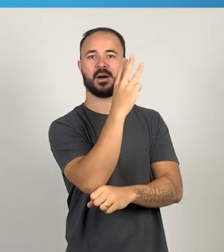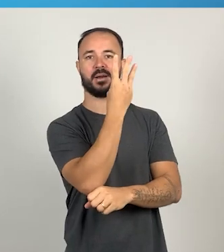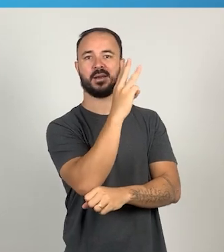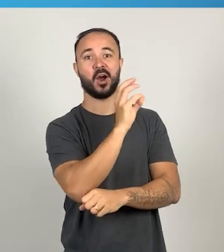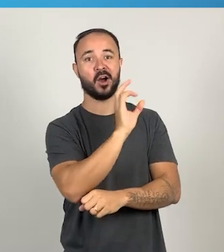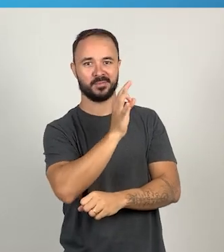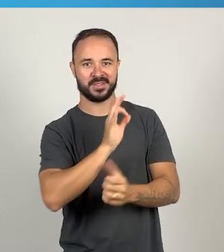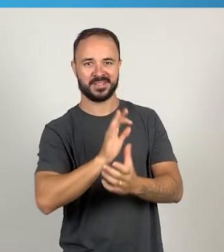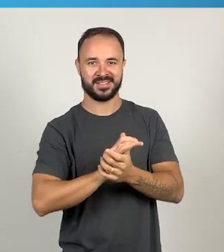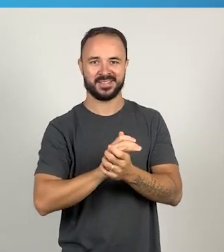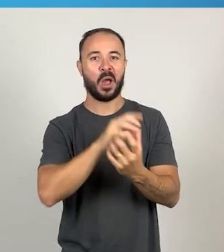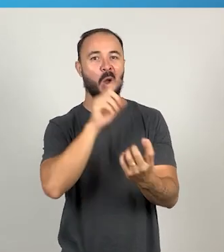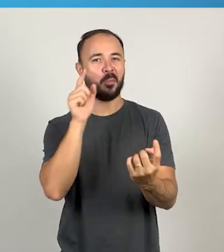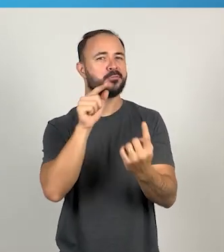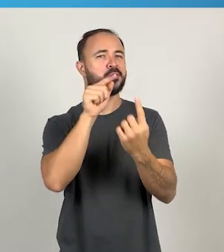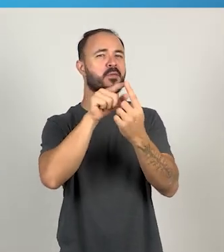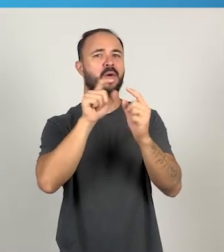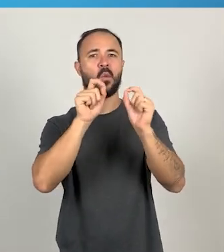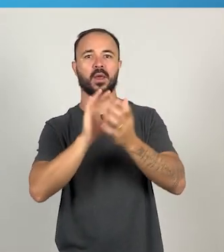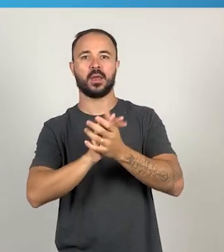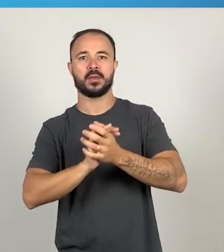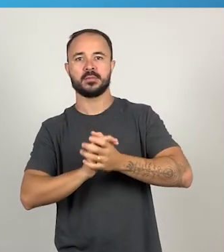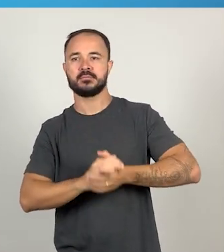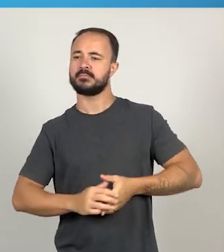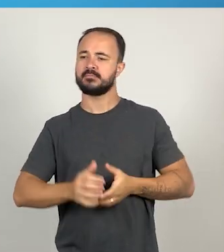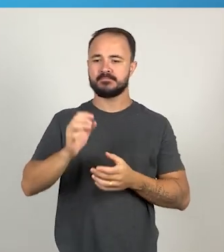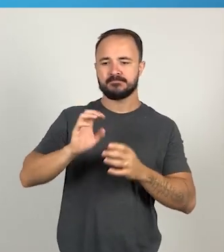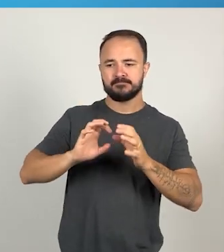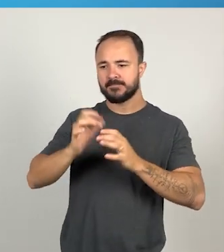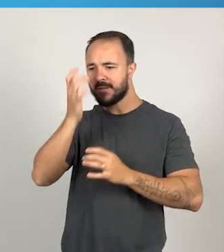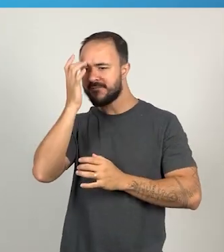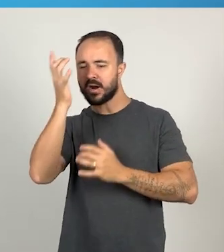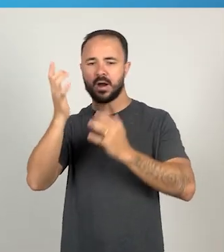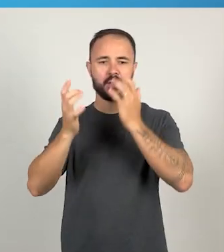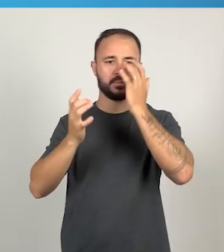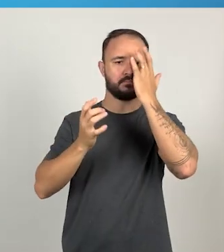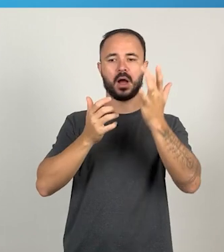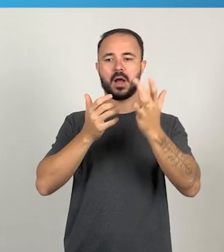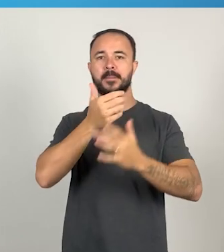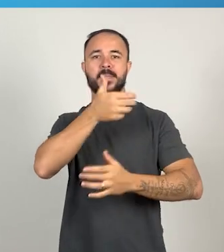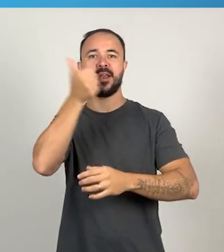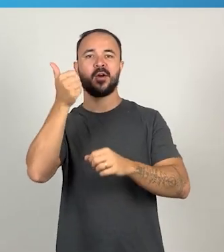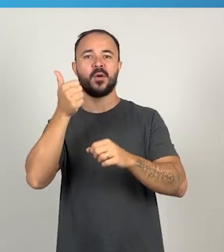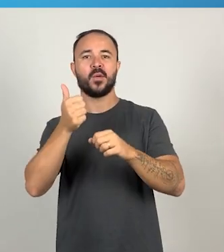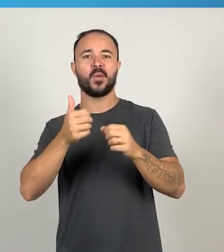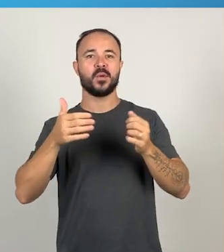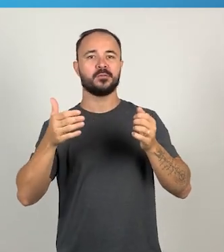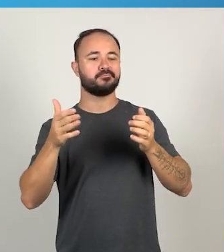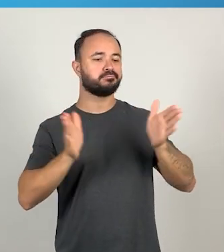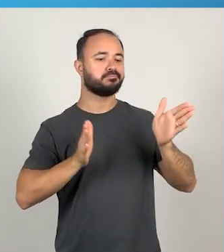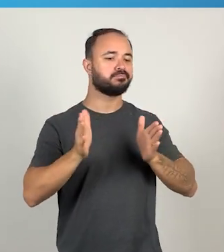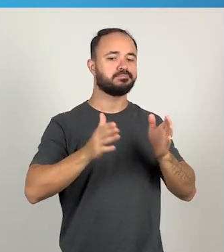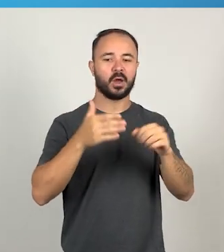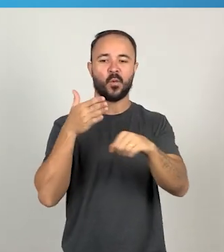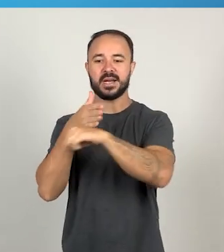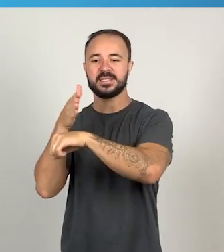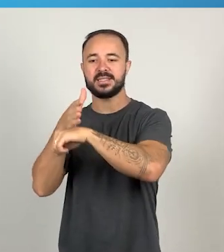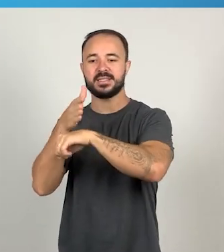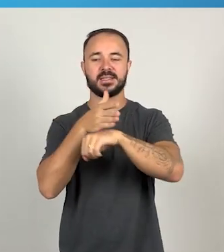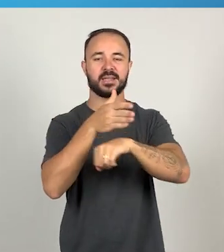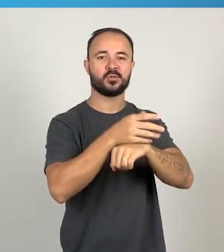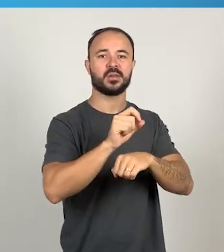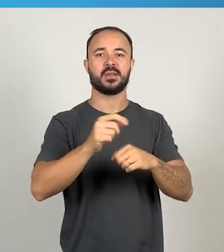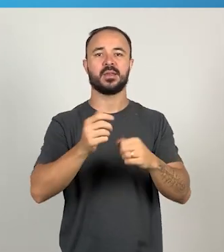claro, facilitar a navegação entre Belém e Goiás pelo rio Tocantins, criando um povoado que pudesse